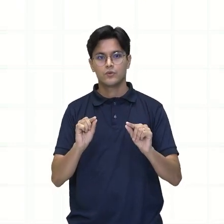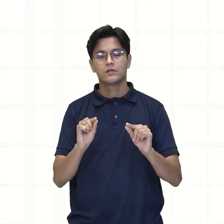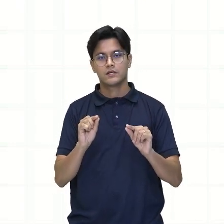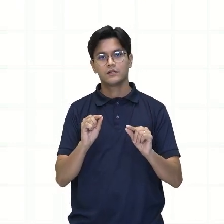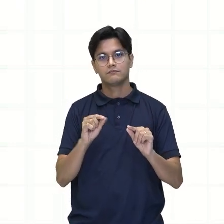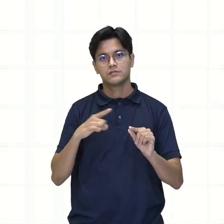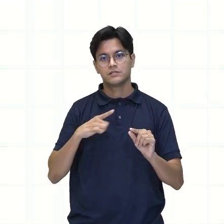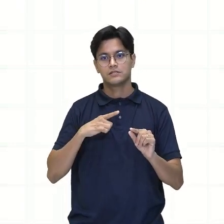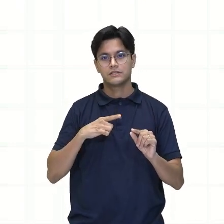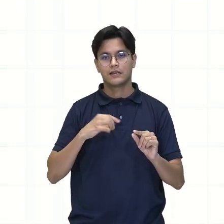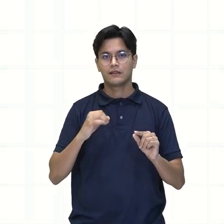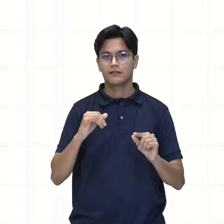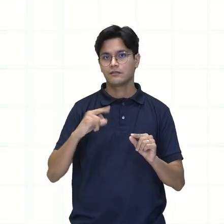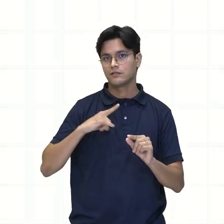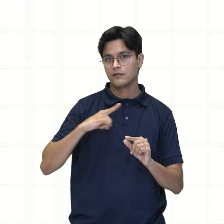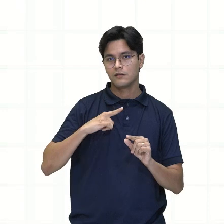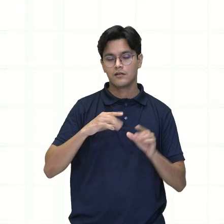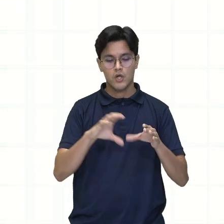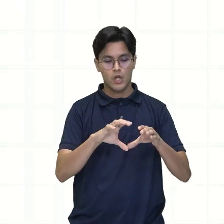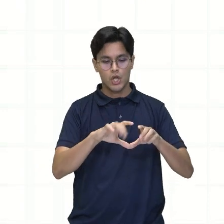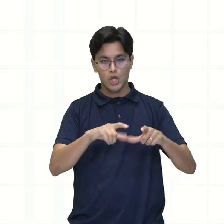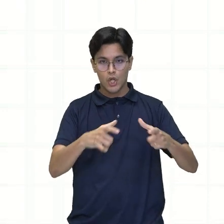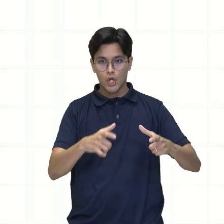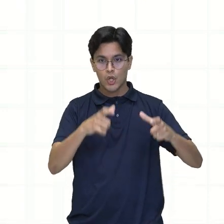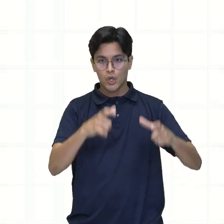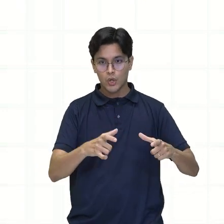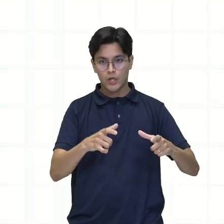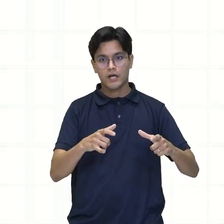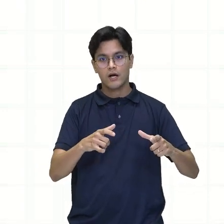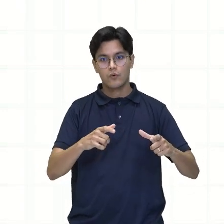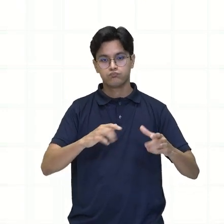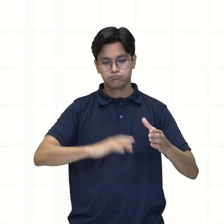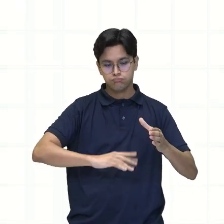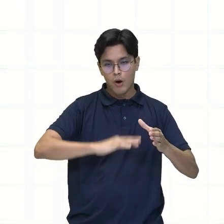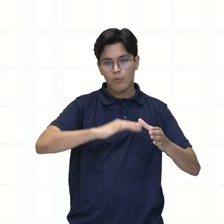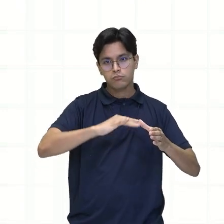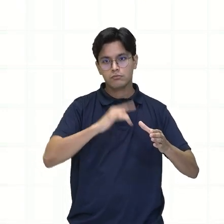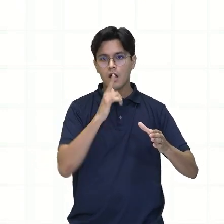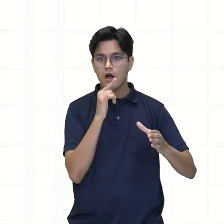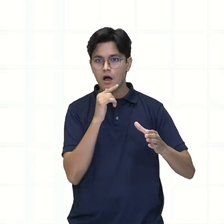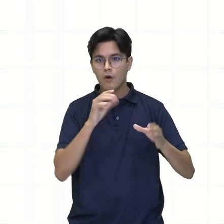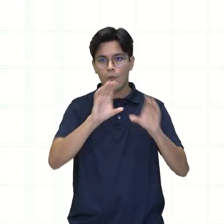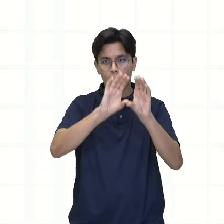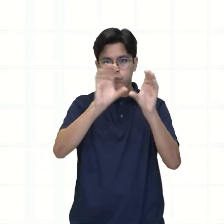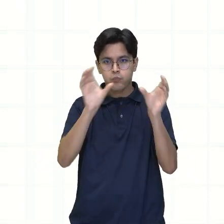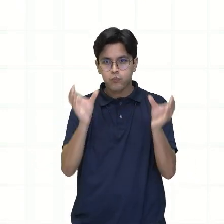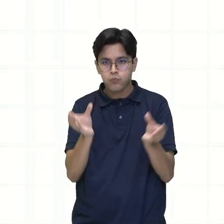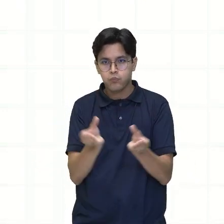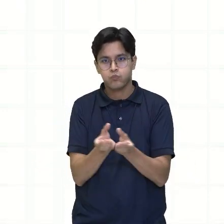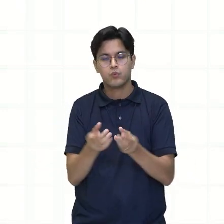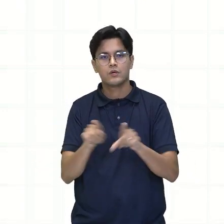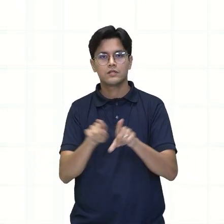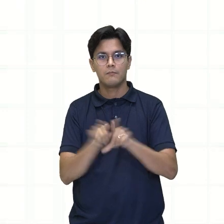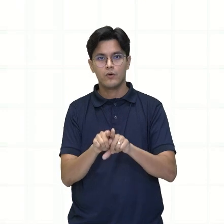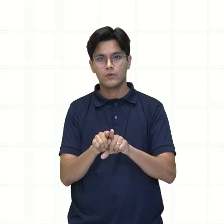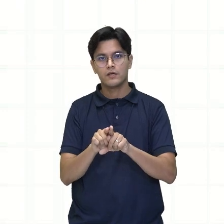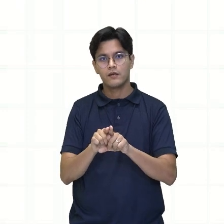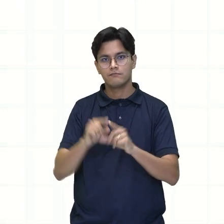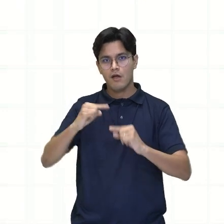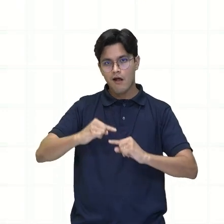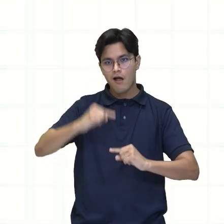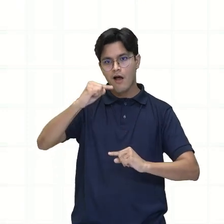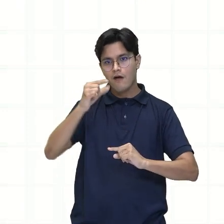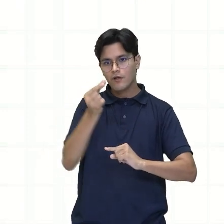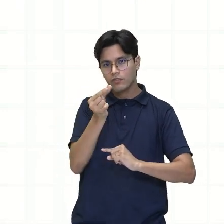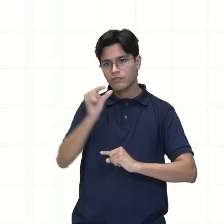em locais cobertos, protegidos do contato com a água. Gente, pneu e até mesmo tampinha de garrafa, que é bem